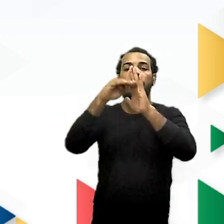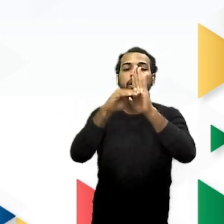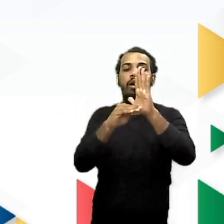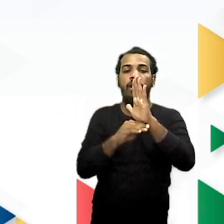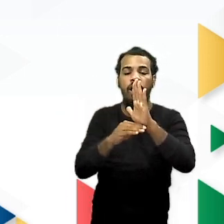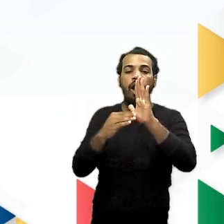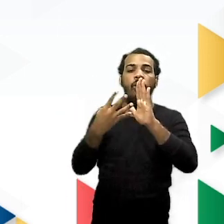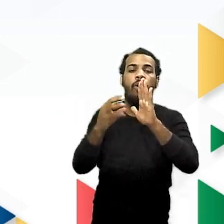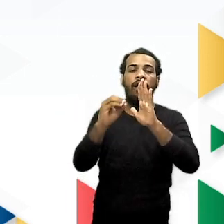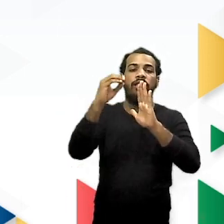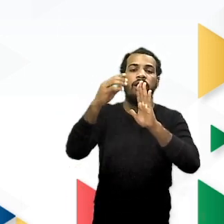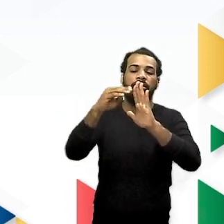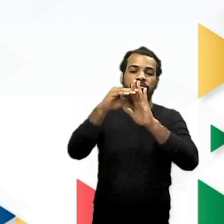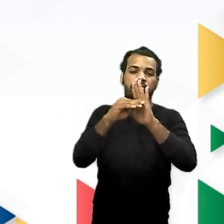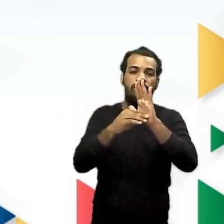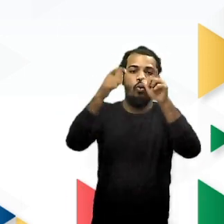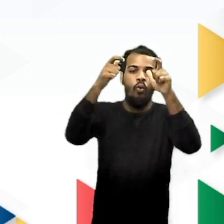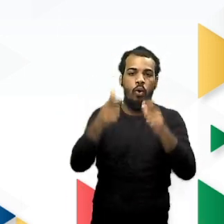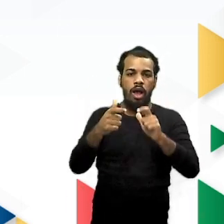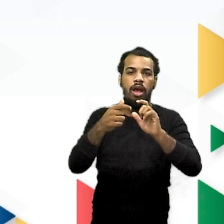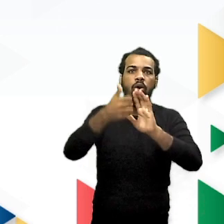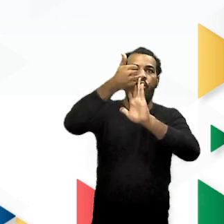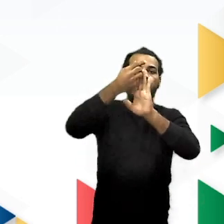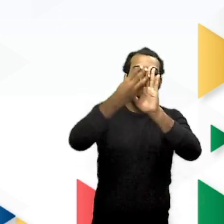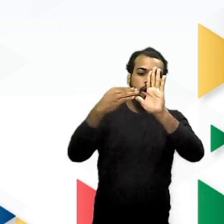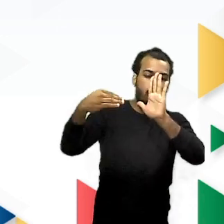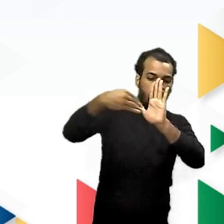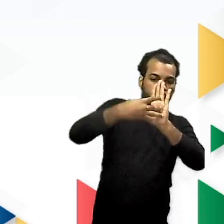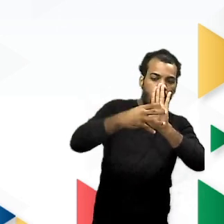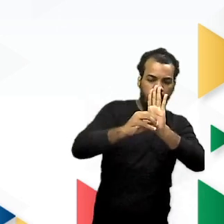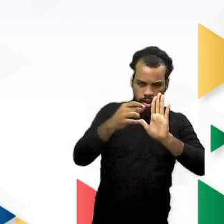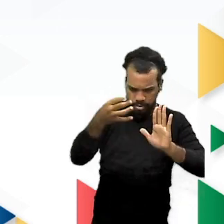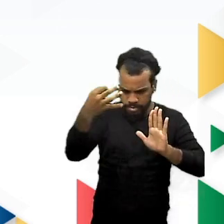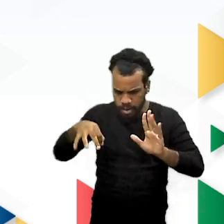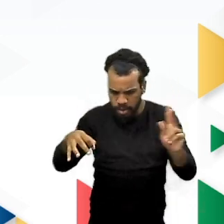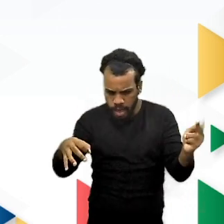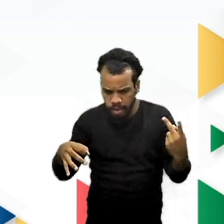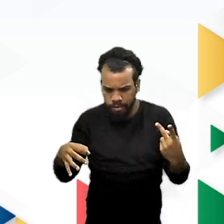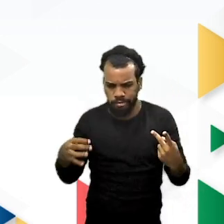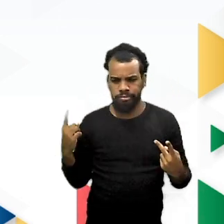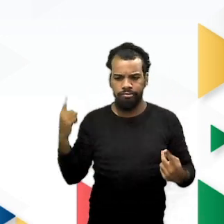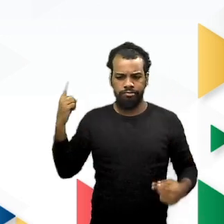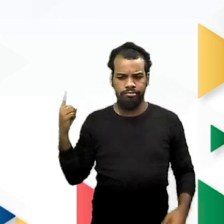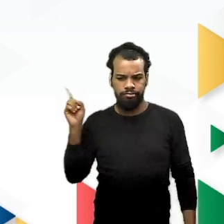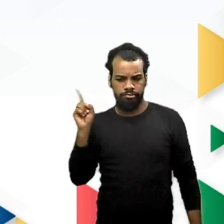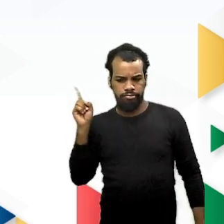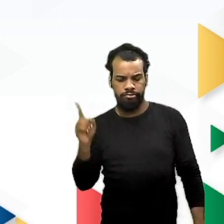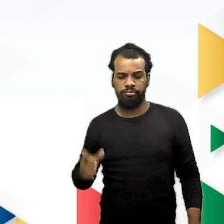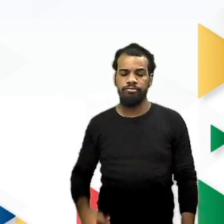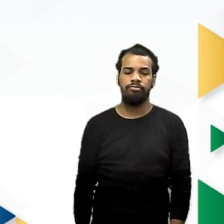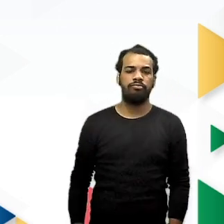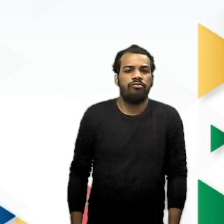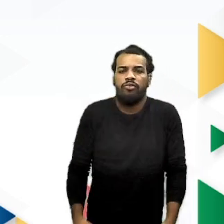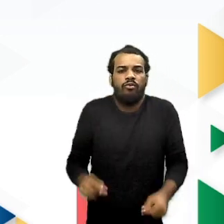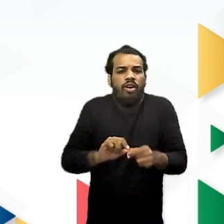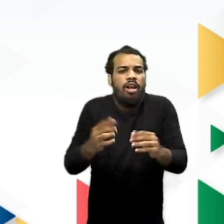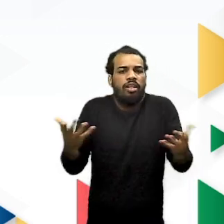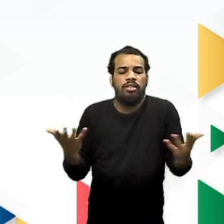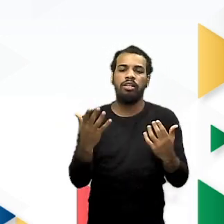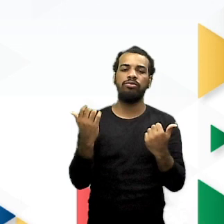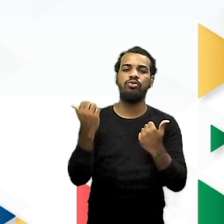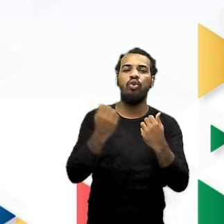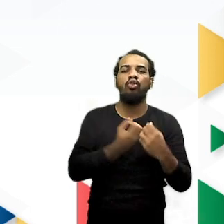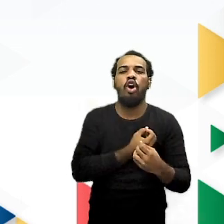a posição 40, será que é verdade? Certo ou errado? Como é que a gente vai saber? Vamos substituir, tá? Para a gente